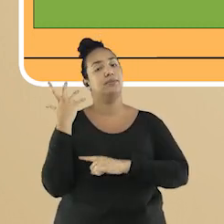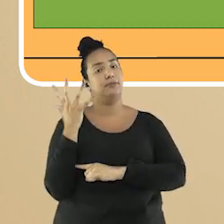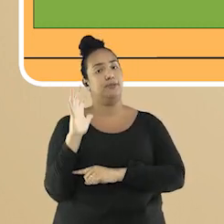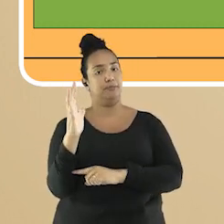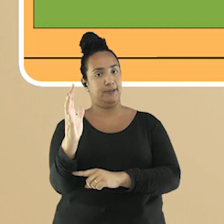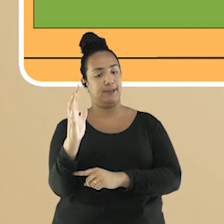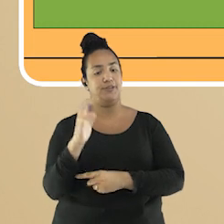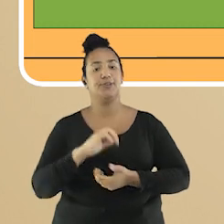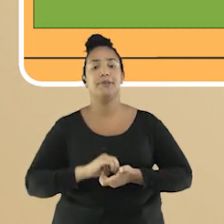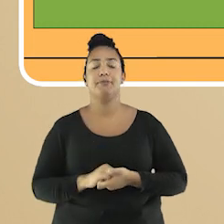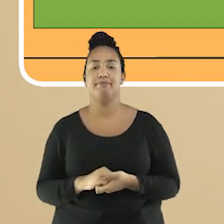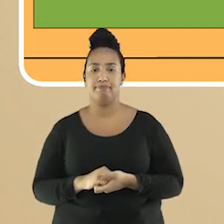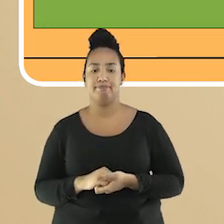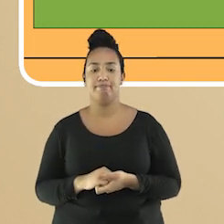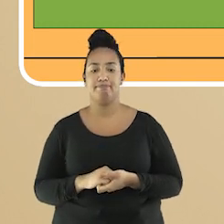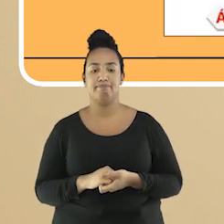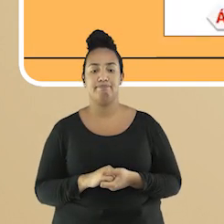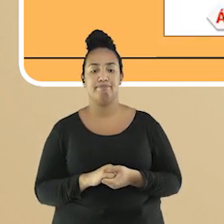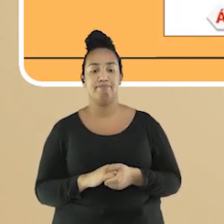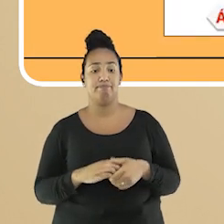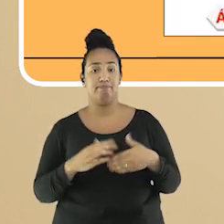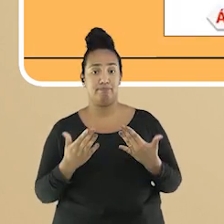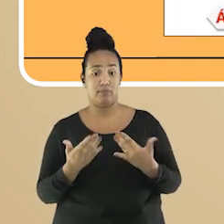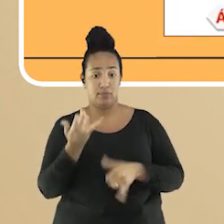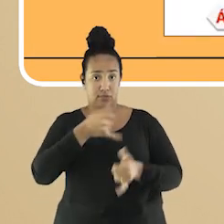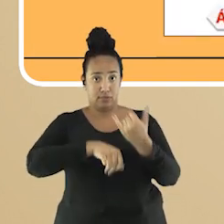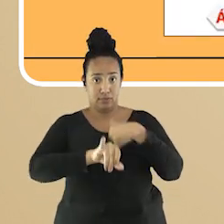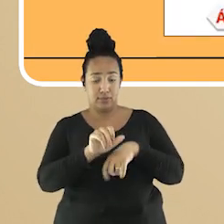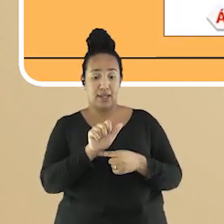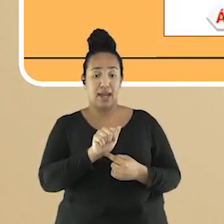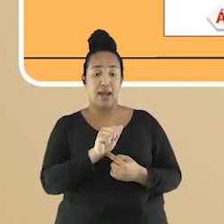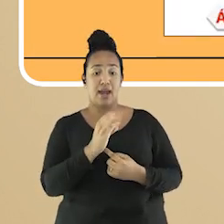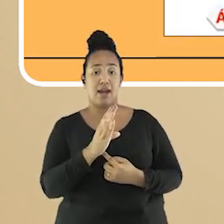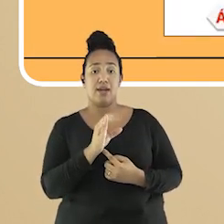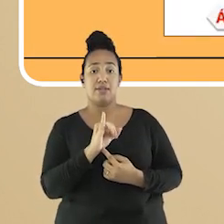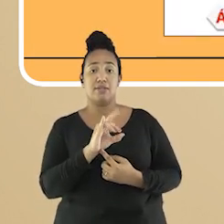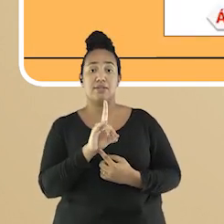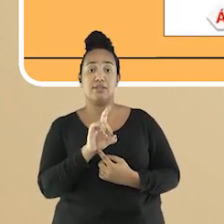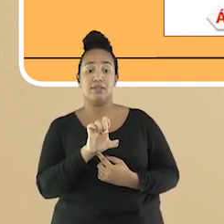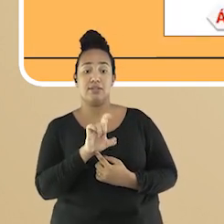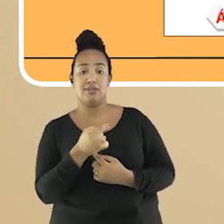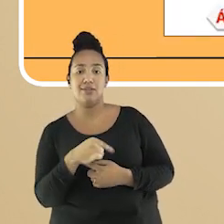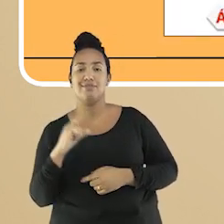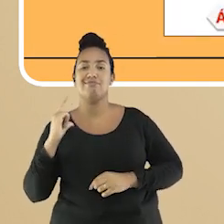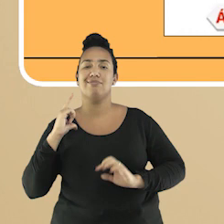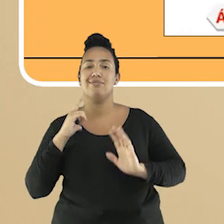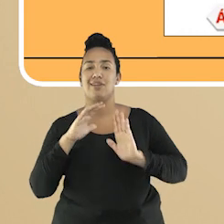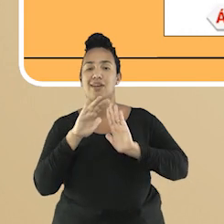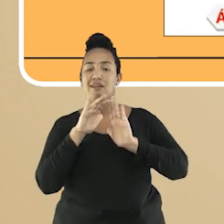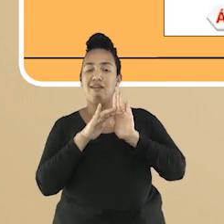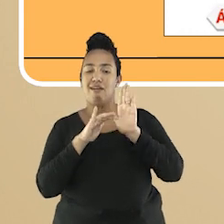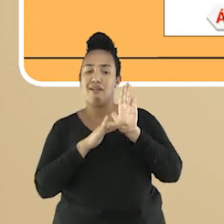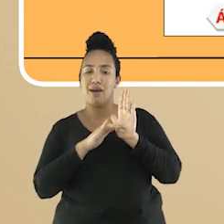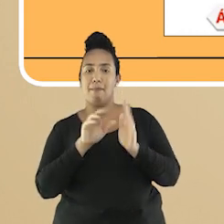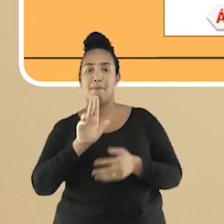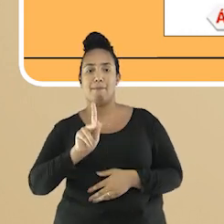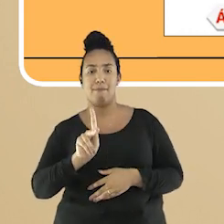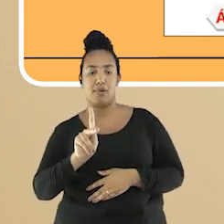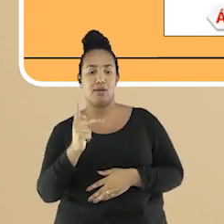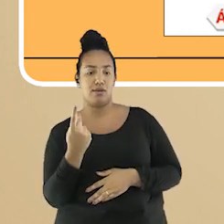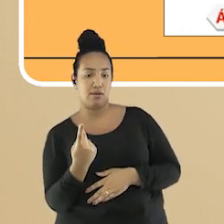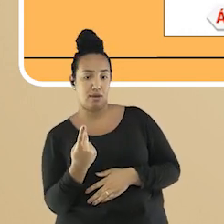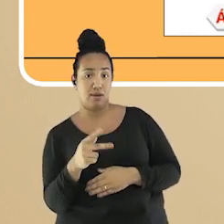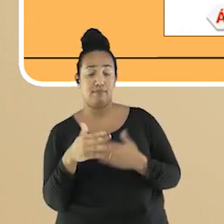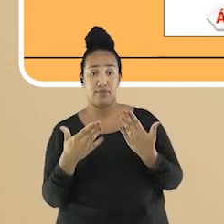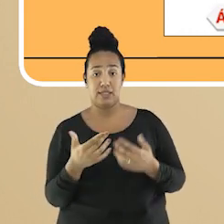ambiente. A acidez de uma substância é medida pela escala de pH, que citamos anteriormente. Nela, o valor 7